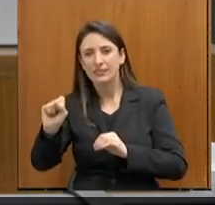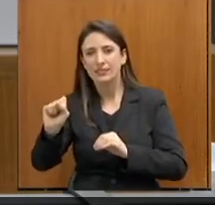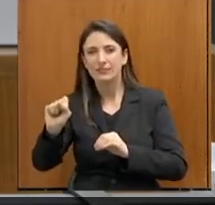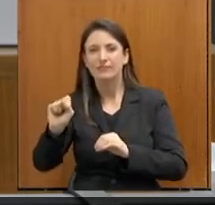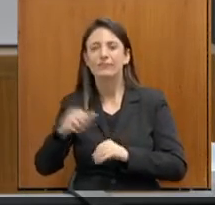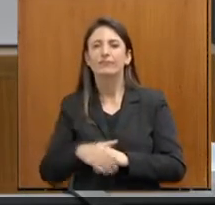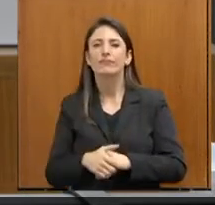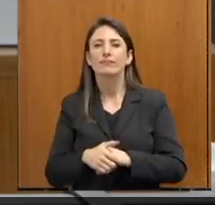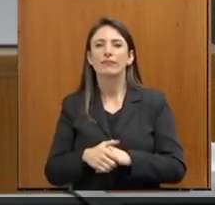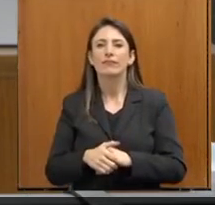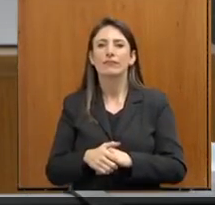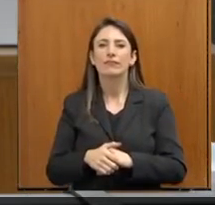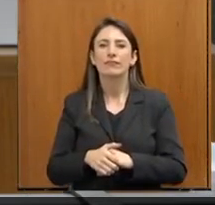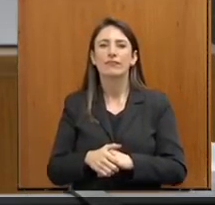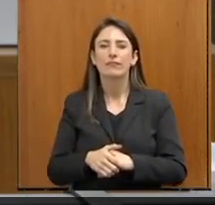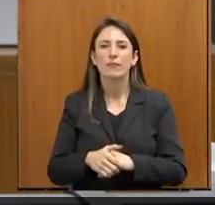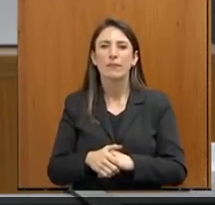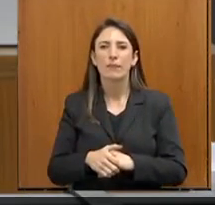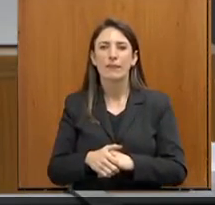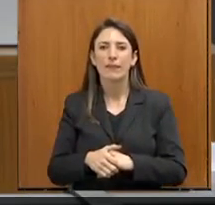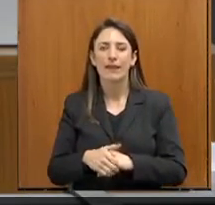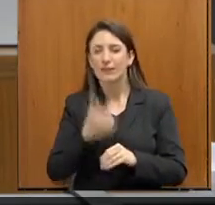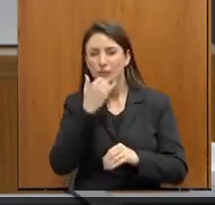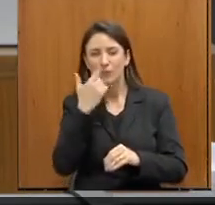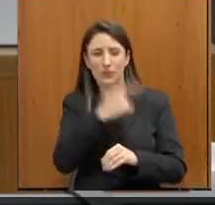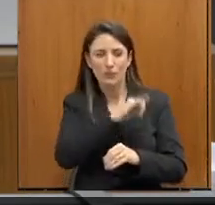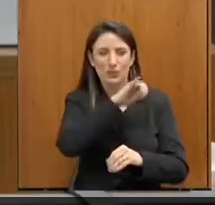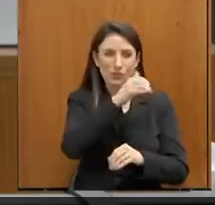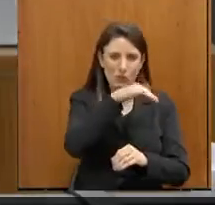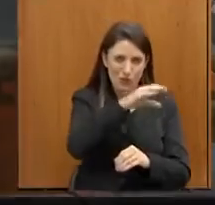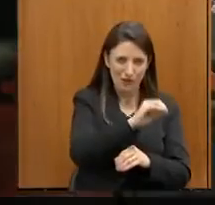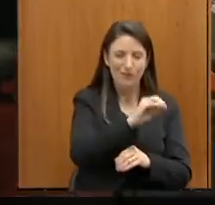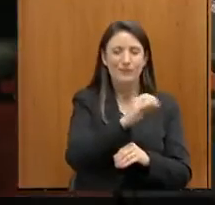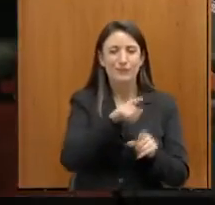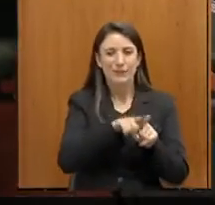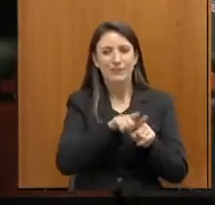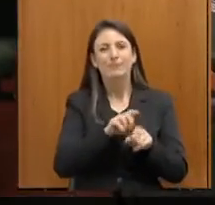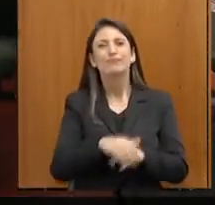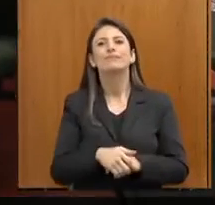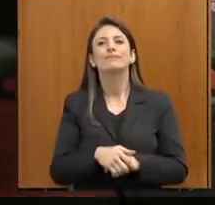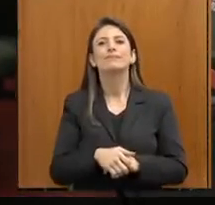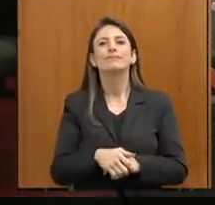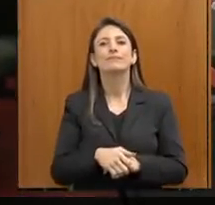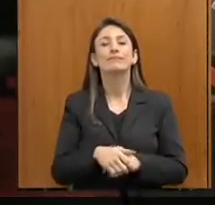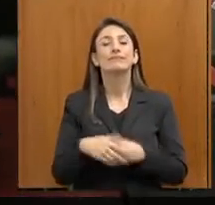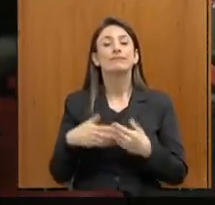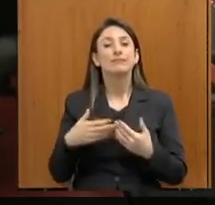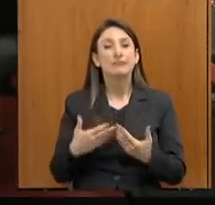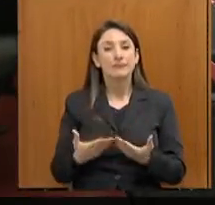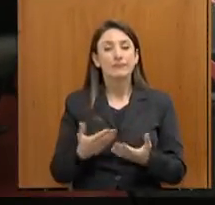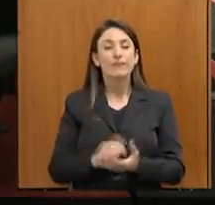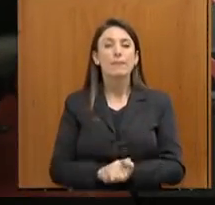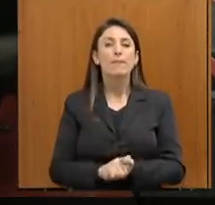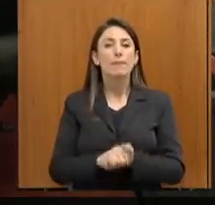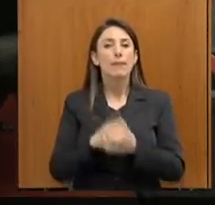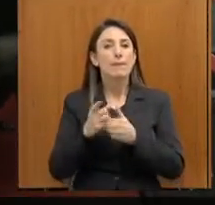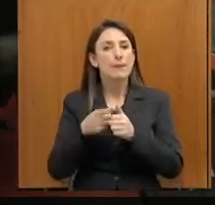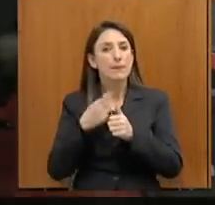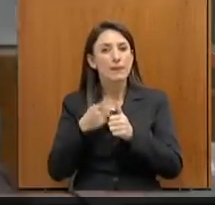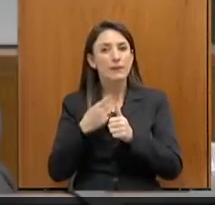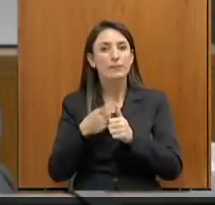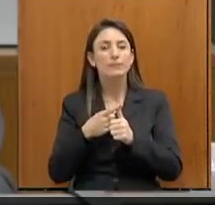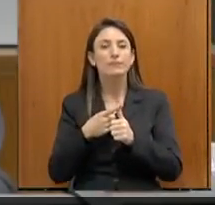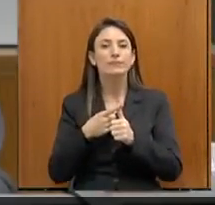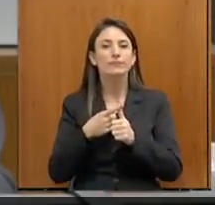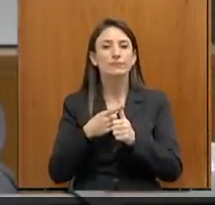desculpa João muleta Deu até um colega é presidente primeiramente né